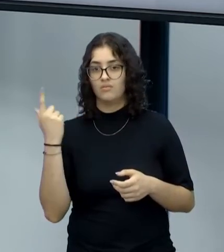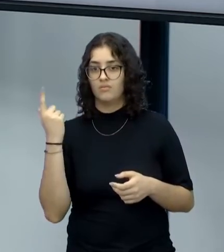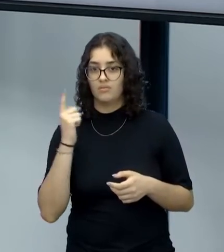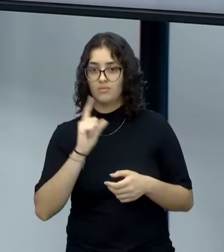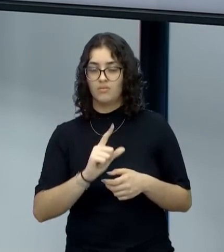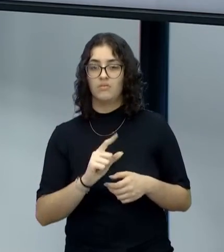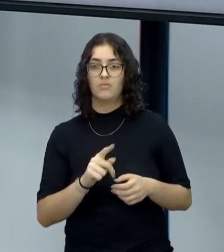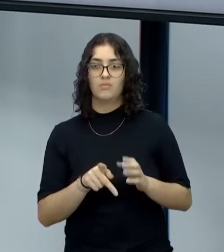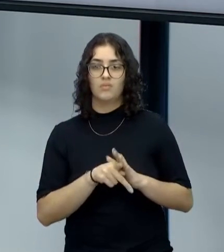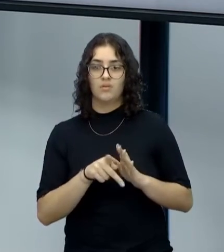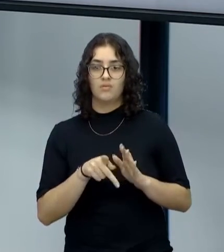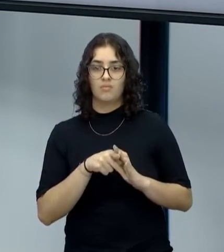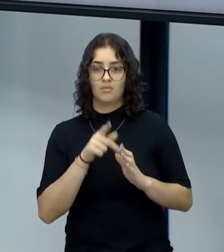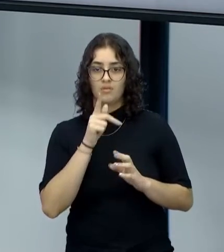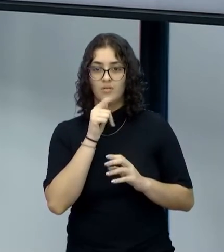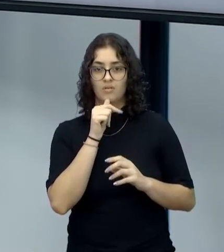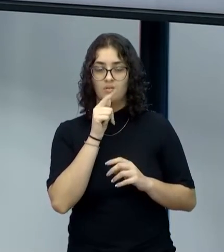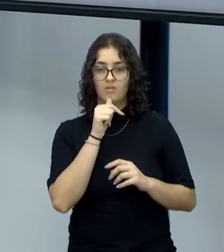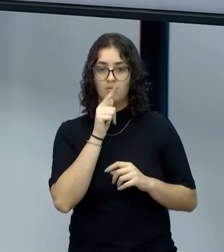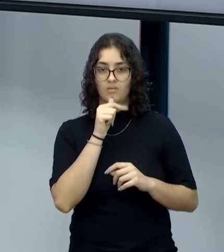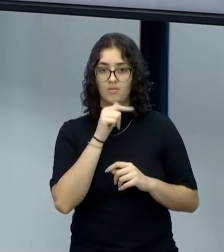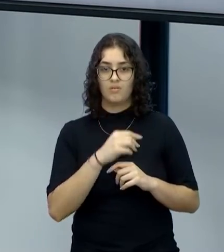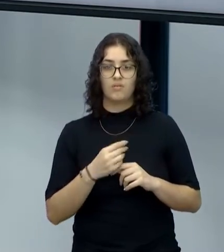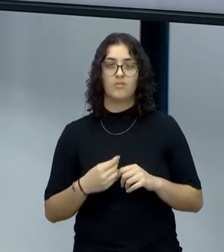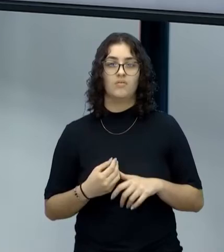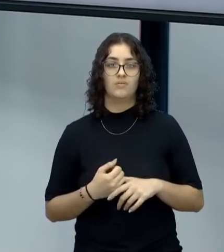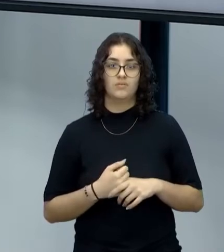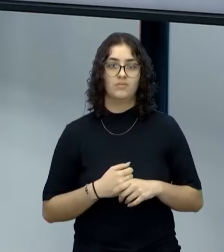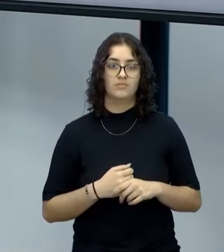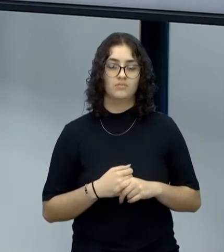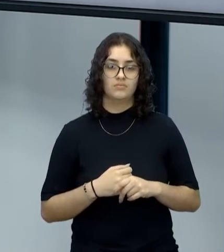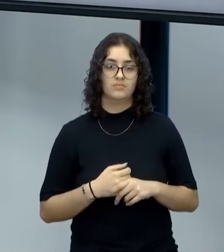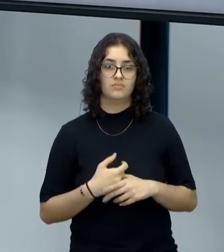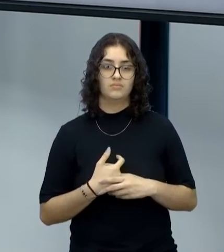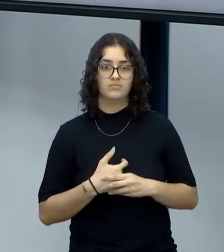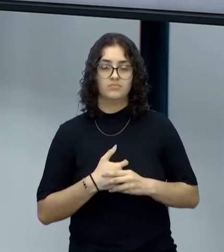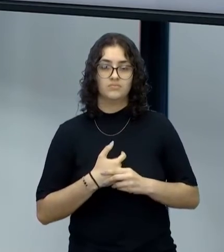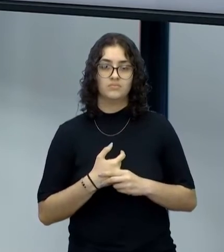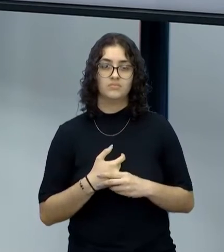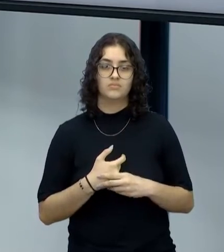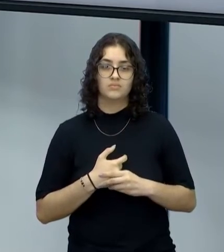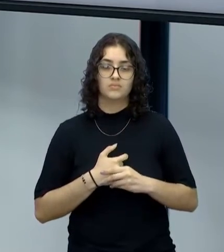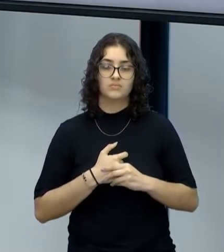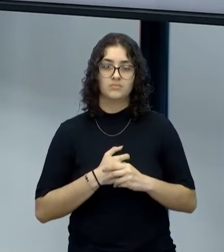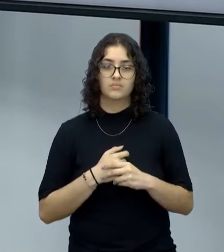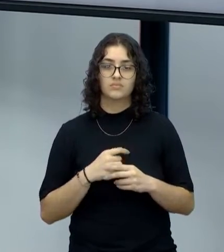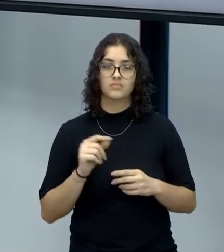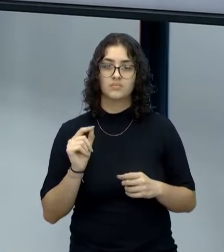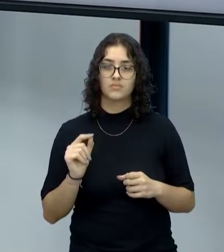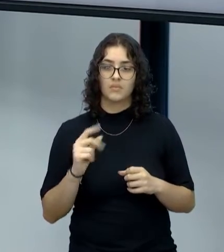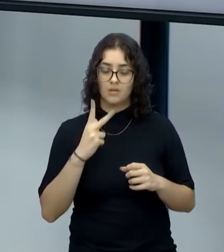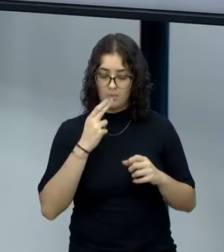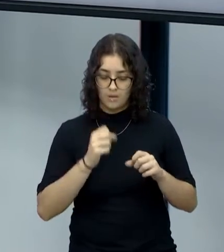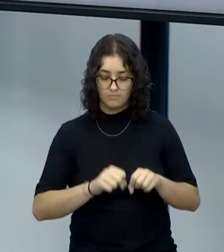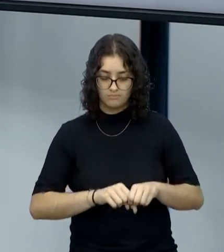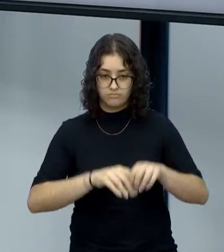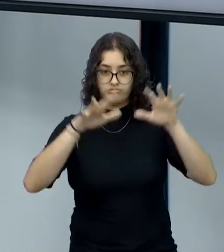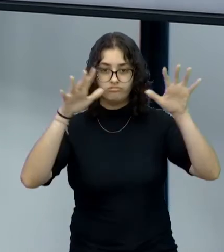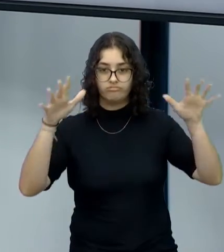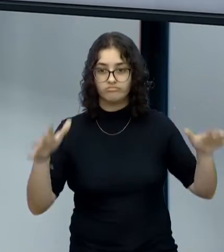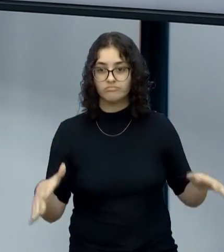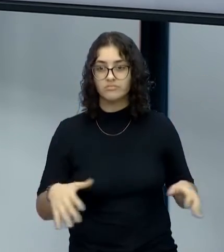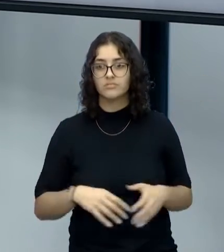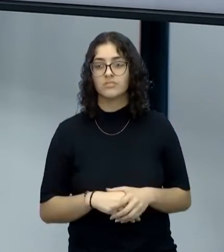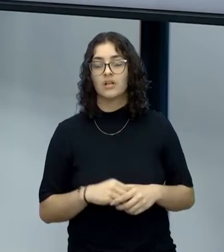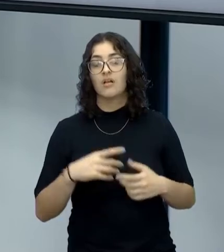ao volume de água que vem no dia da chuva. Então, o que acontece? Transbordam, né?